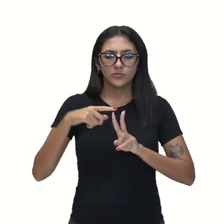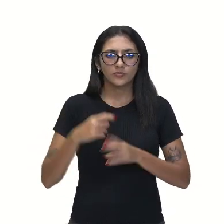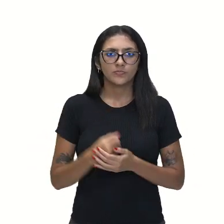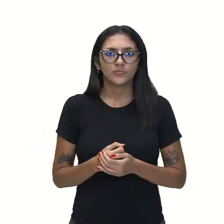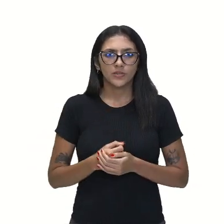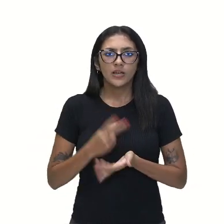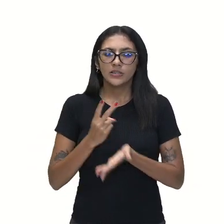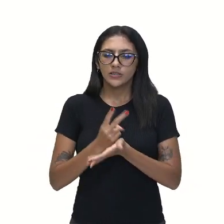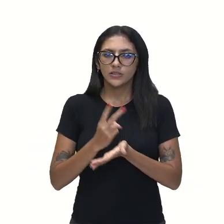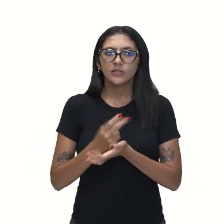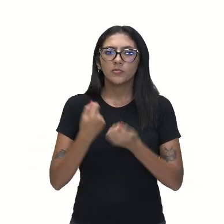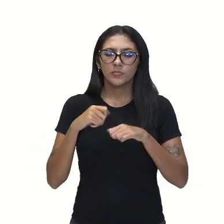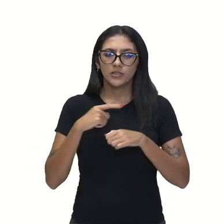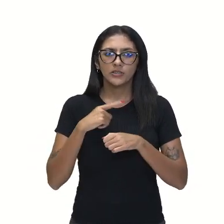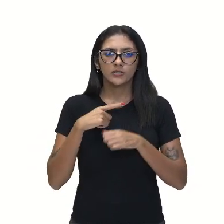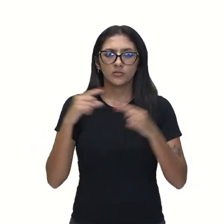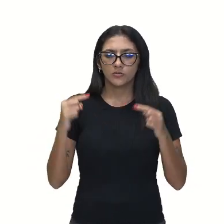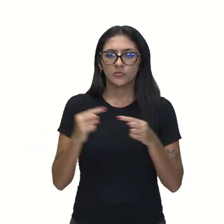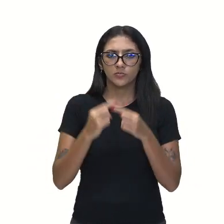igualar ao logaritmando, tá?